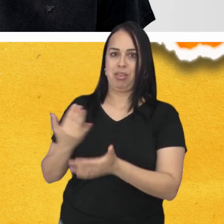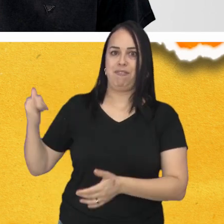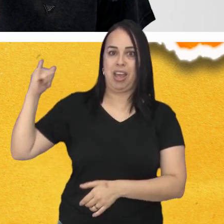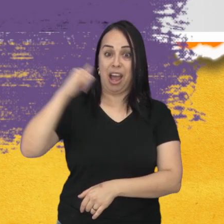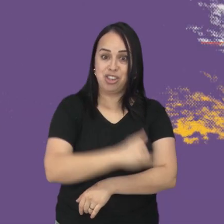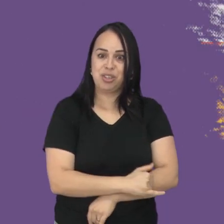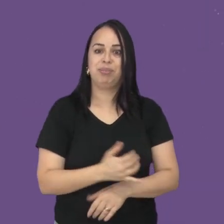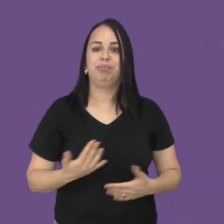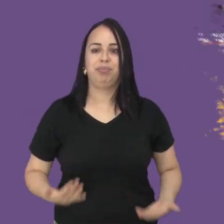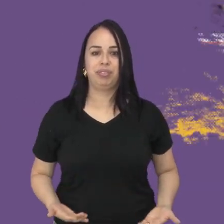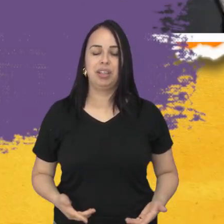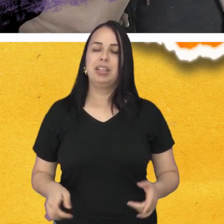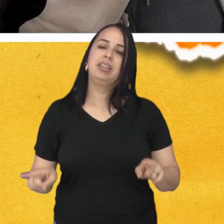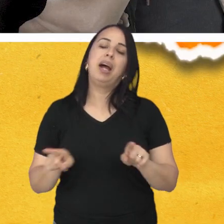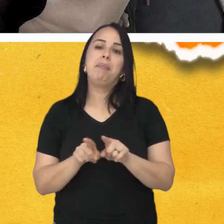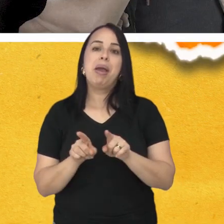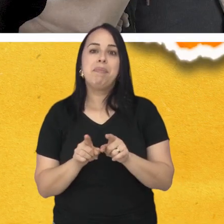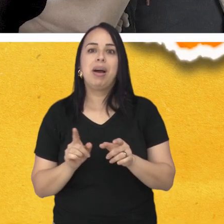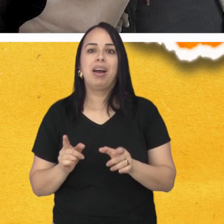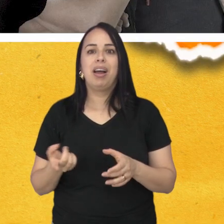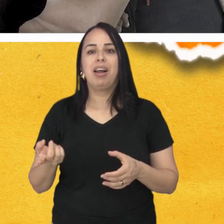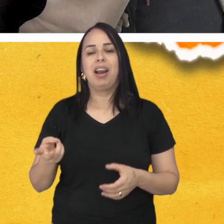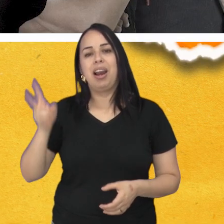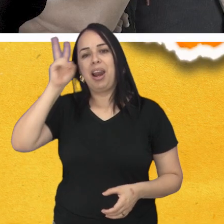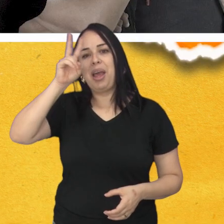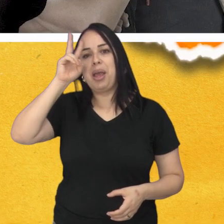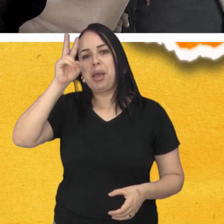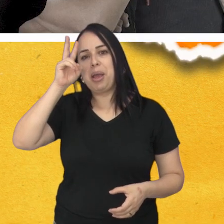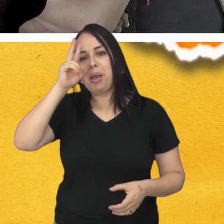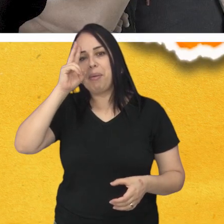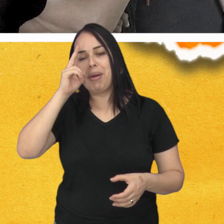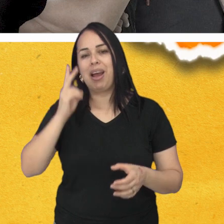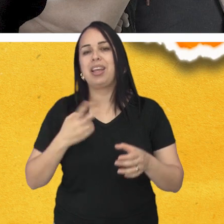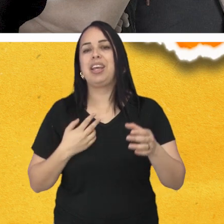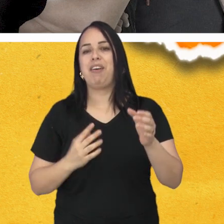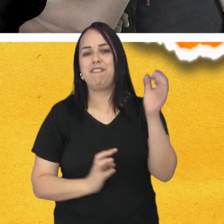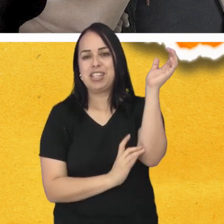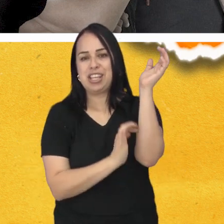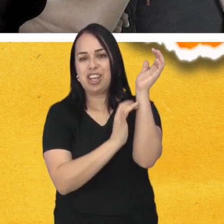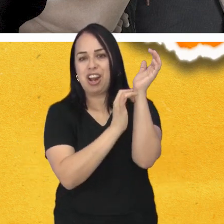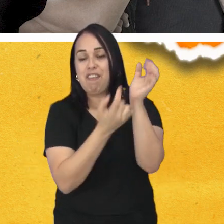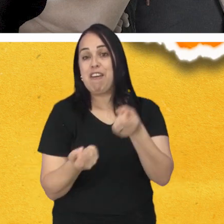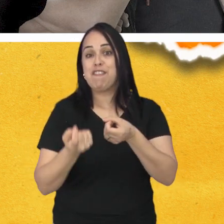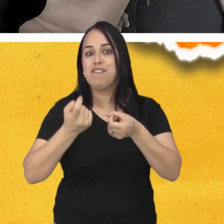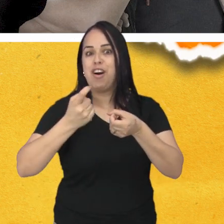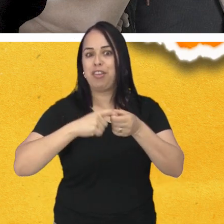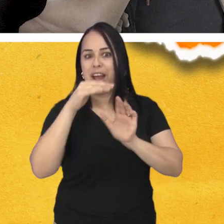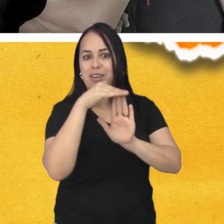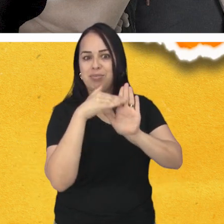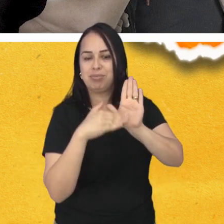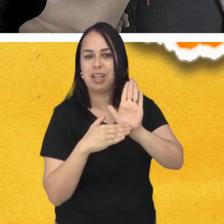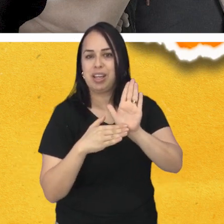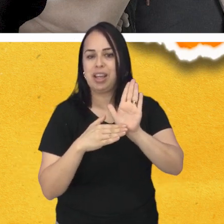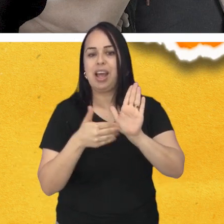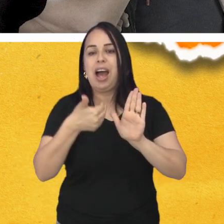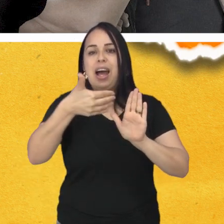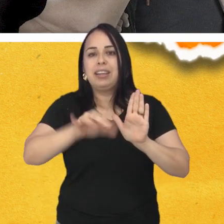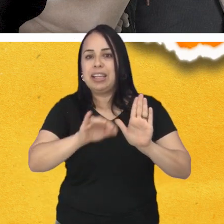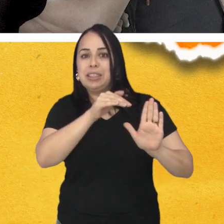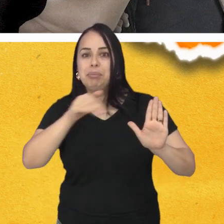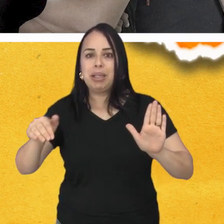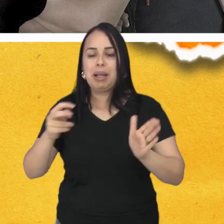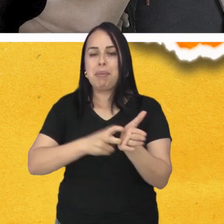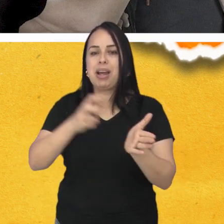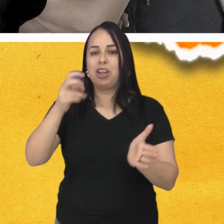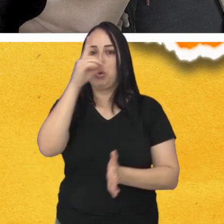viagens pelo Brasil. E para marcar o retorno da programação cultural do Vicentina Aranha, o parque recebe neste domingo, às